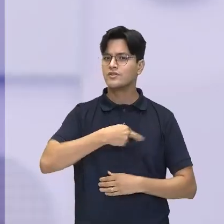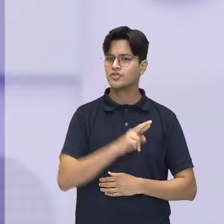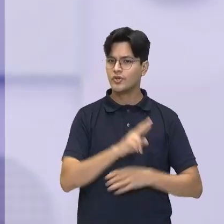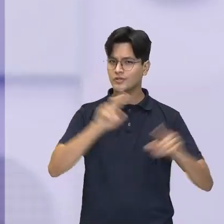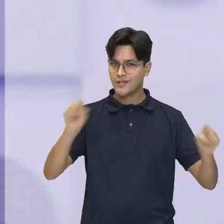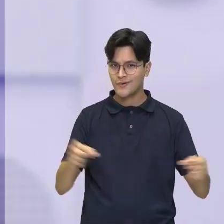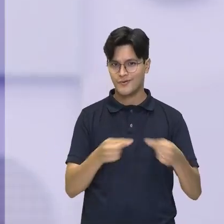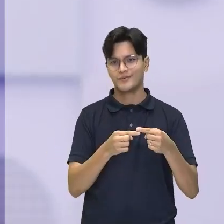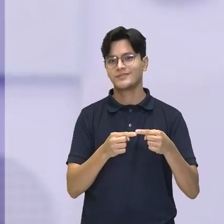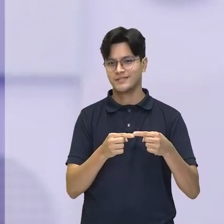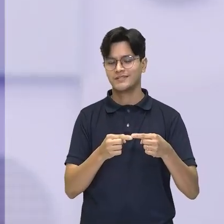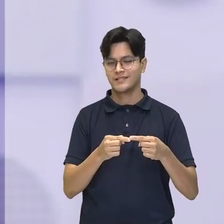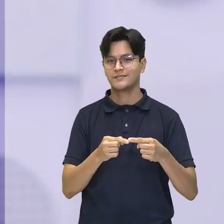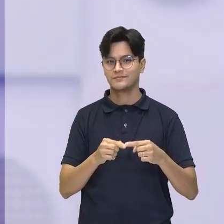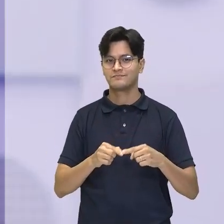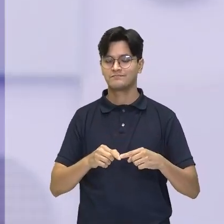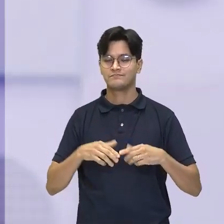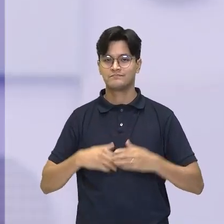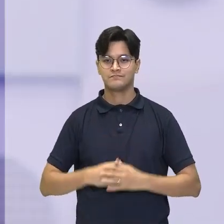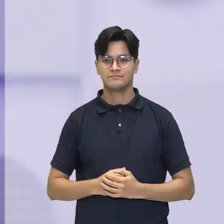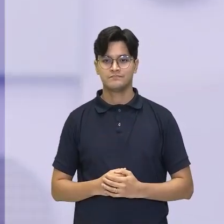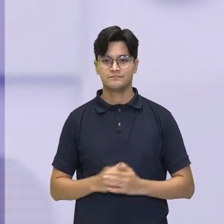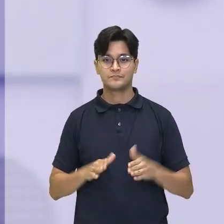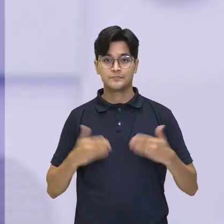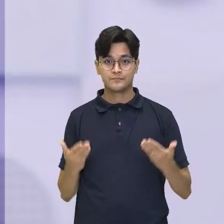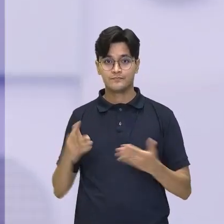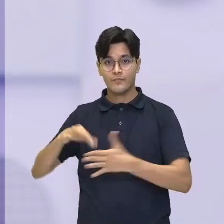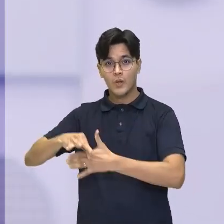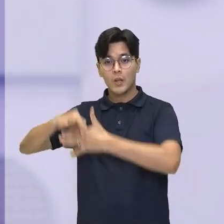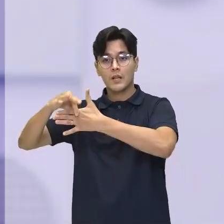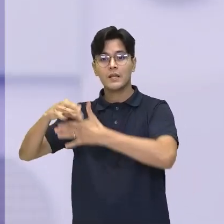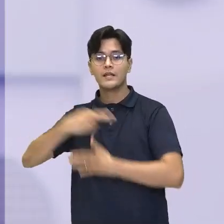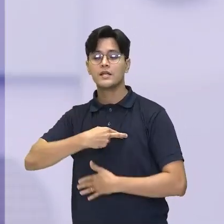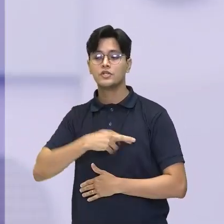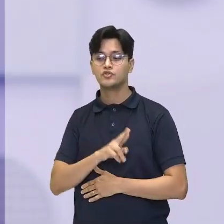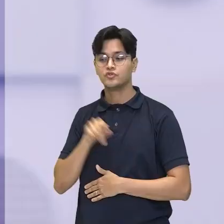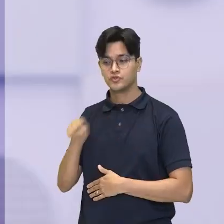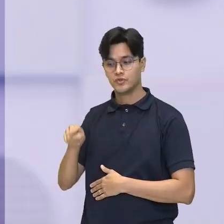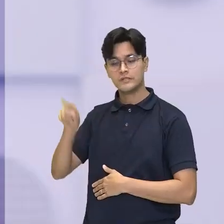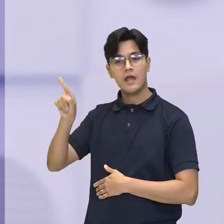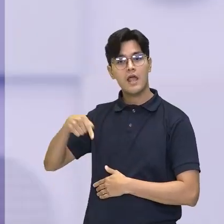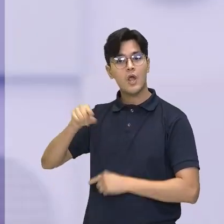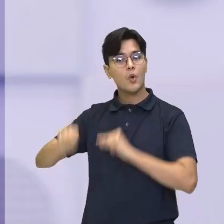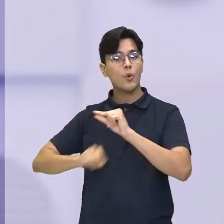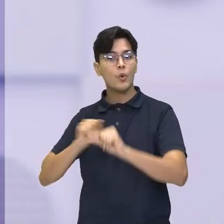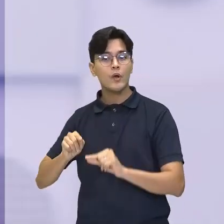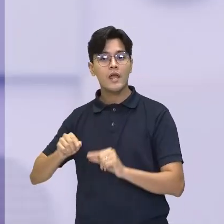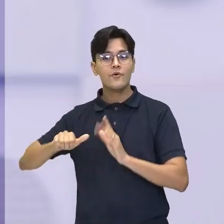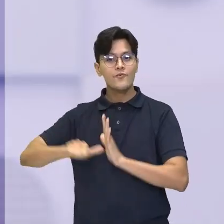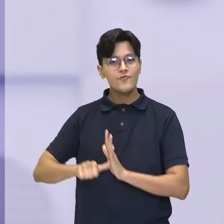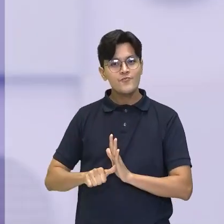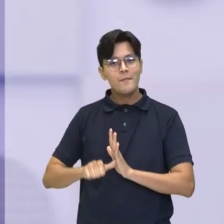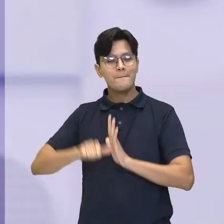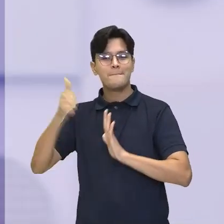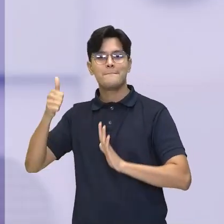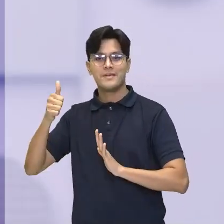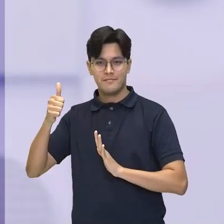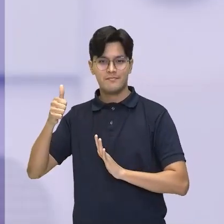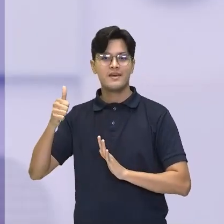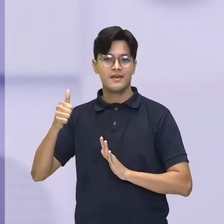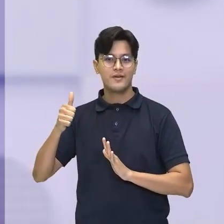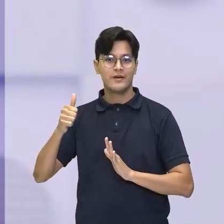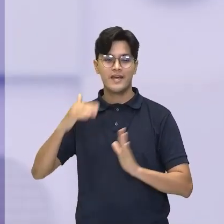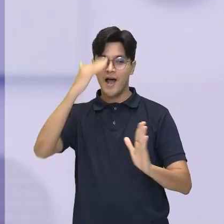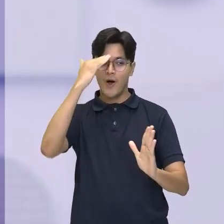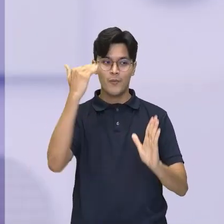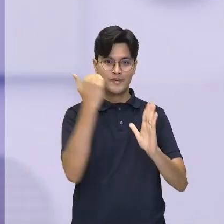se acredita, com aquilo que se prega. O líder religioso, ele é o primeiro a cumprir as exigências da religião,